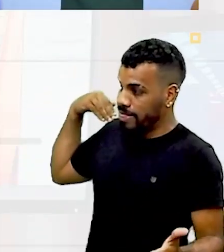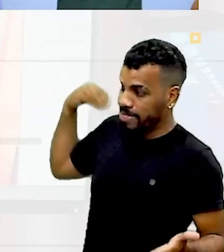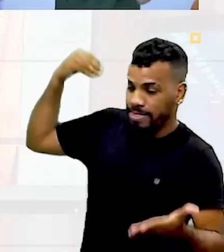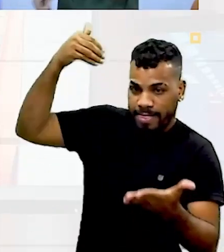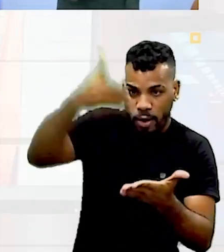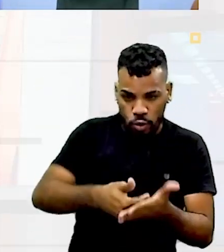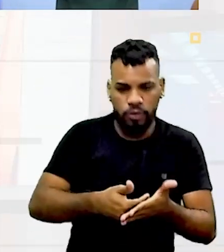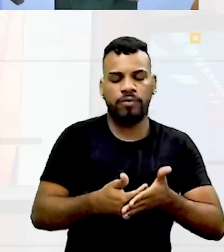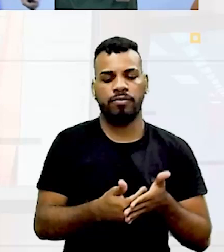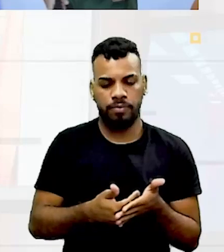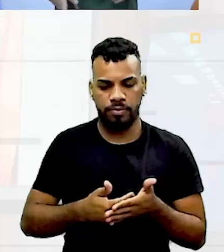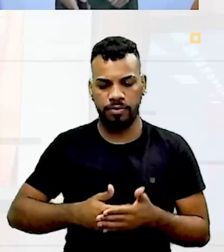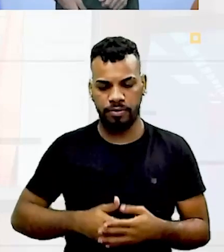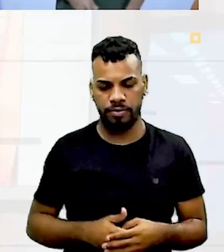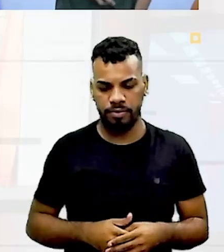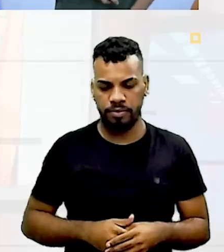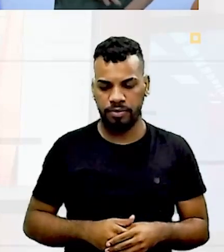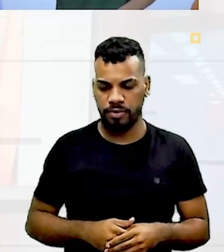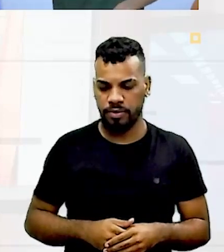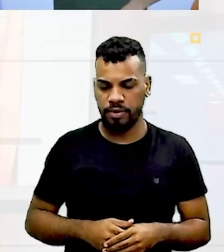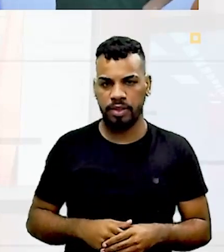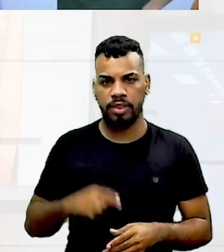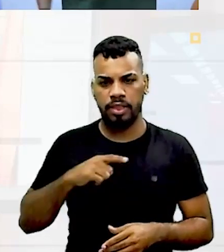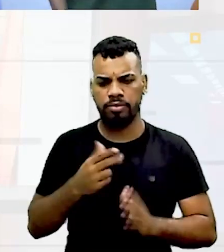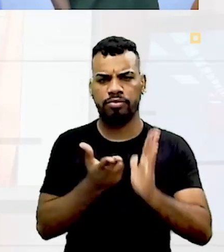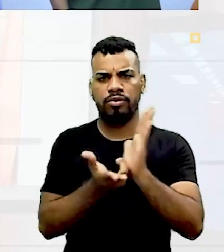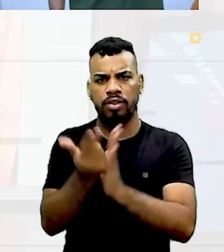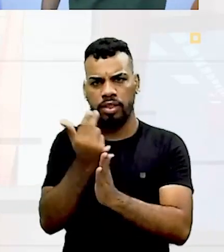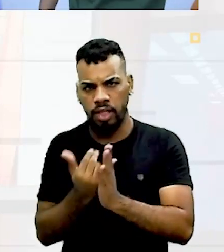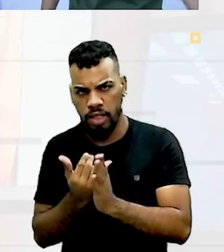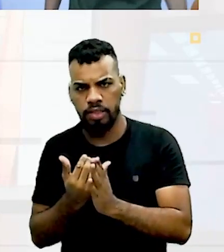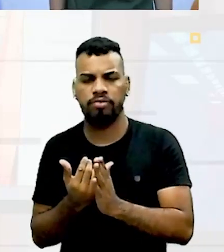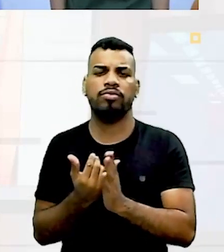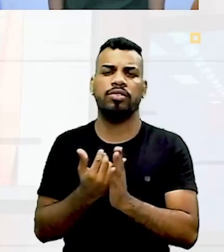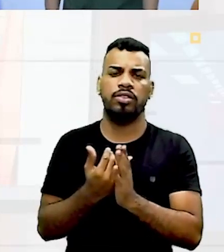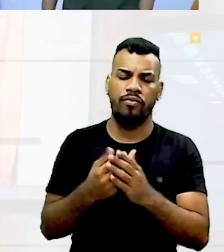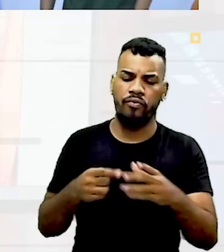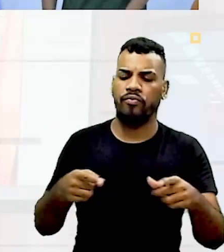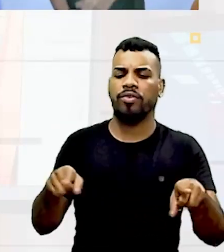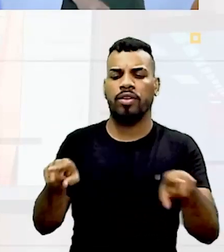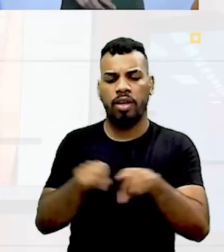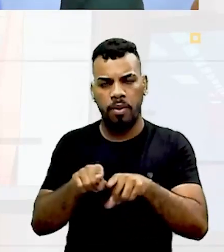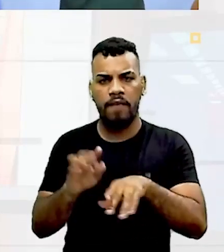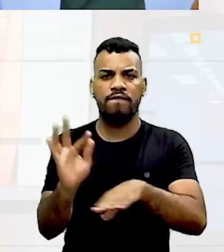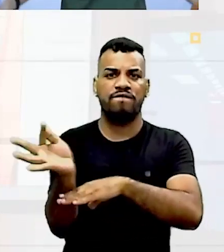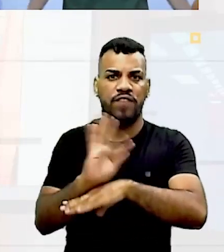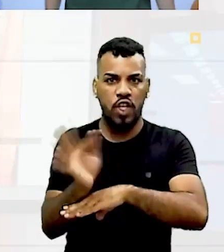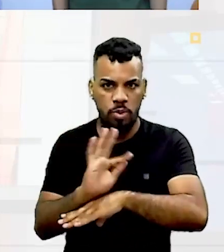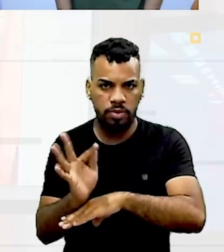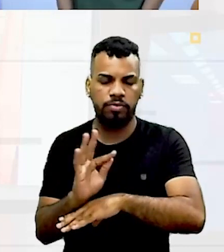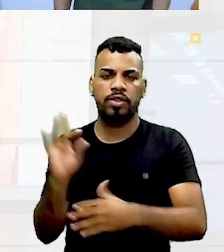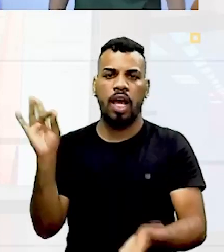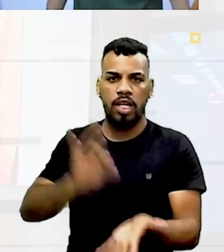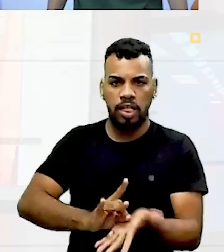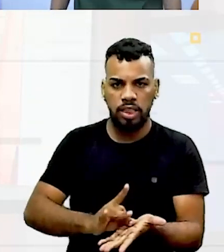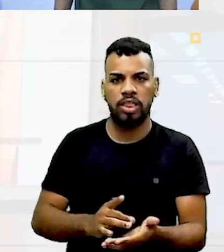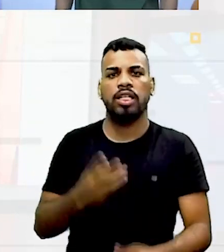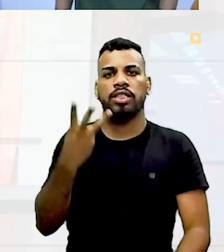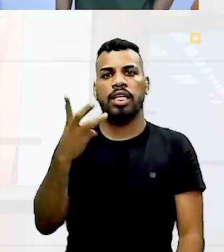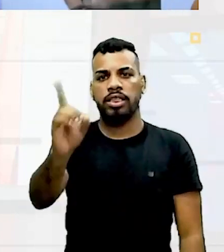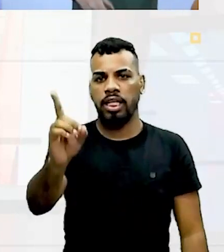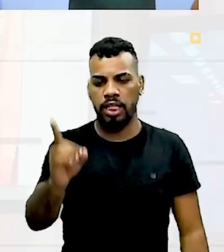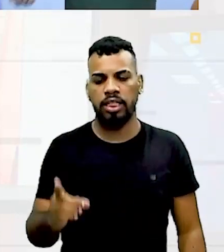mais vejo assim se destacar, tanto em animações comerciais, filmes realistas,